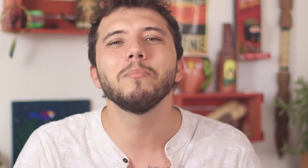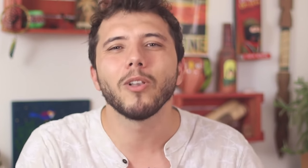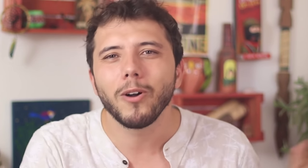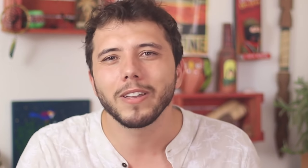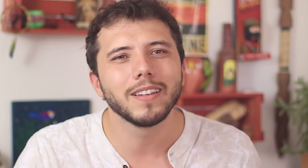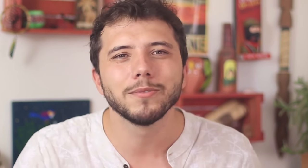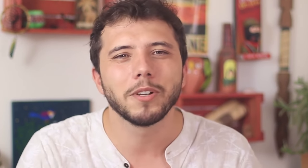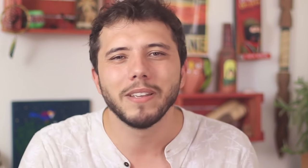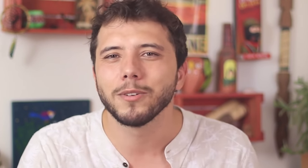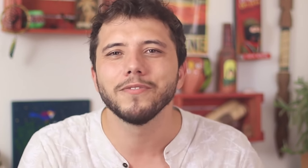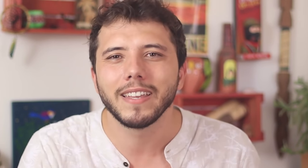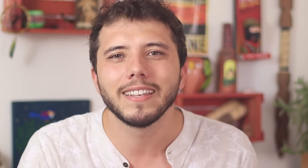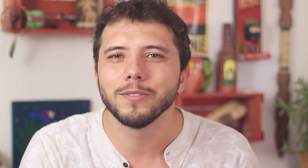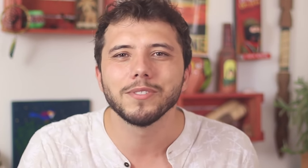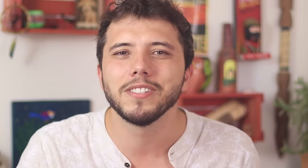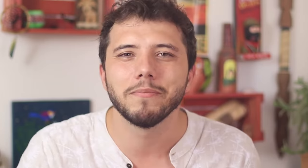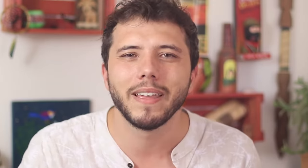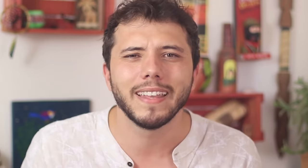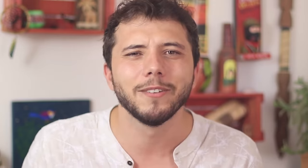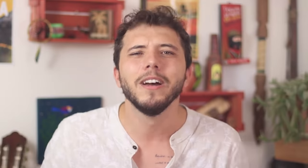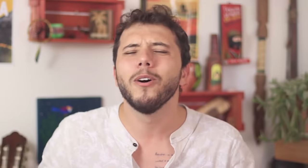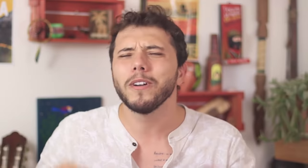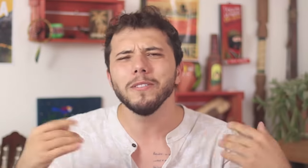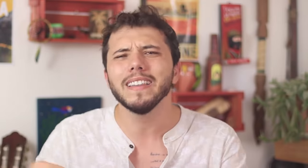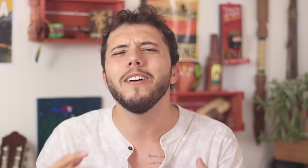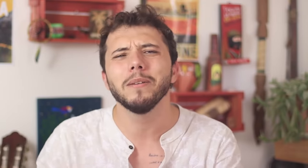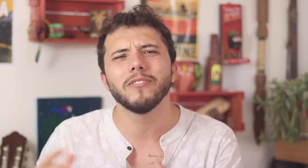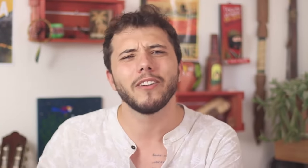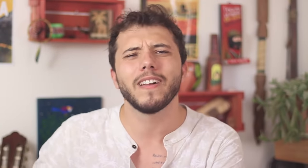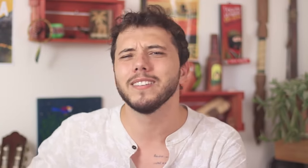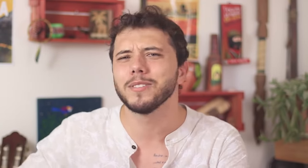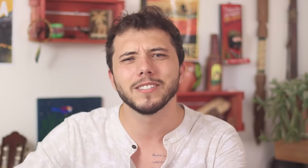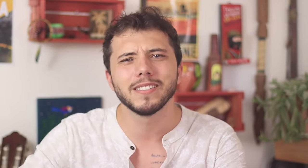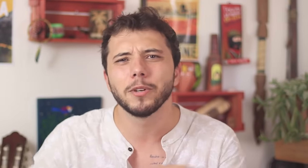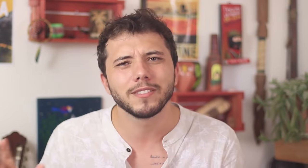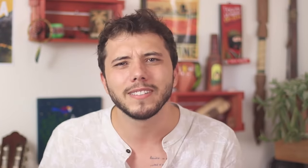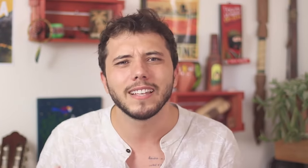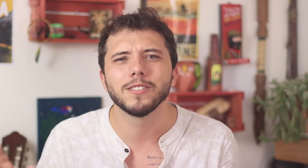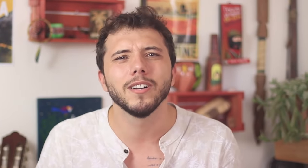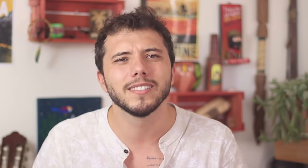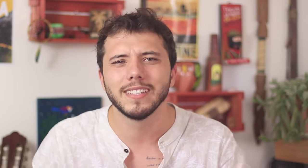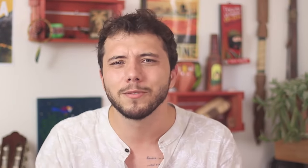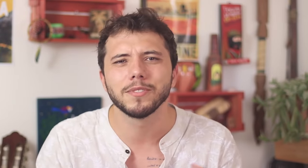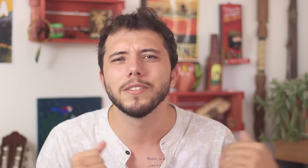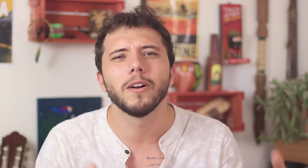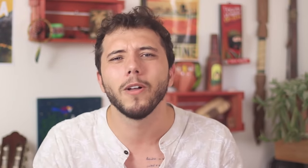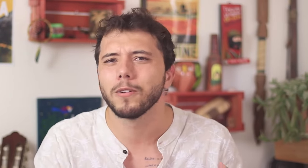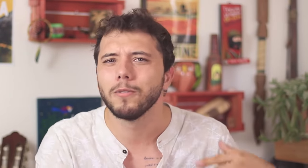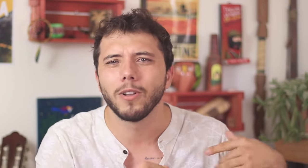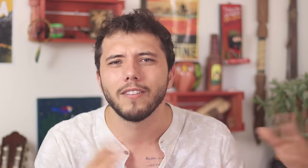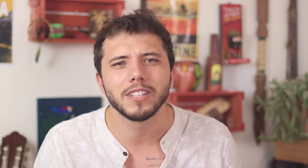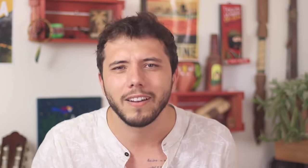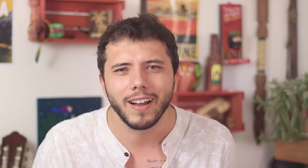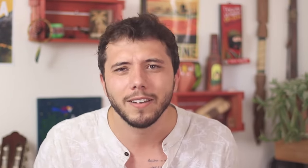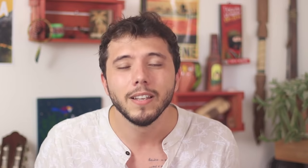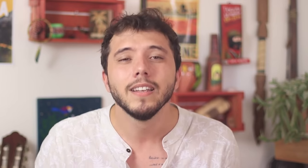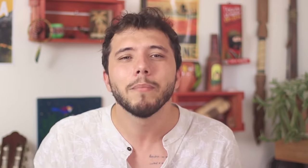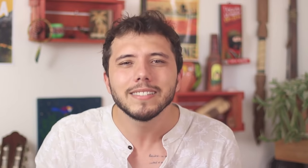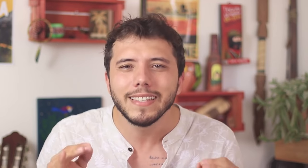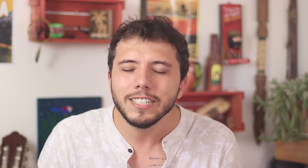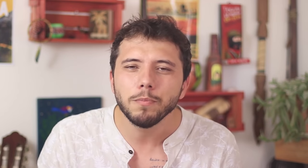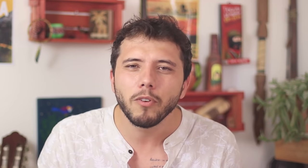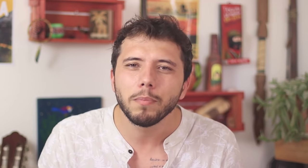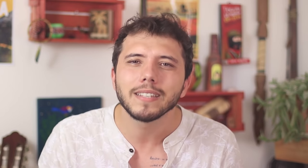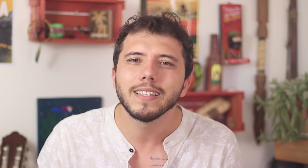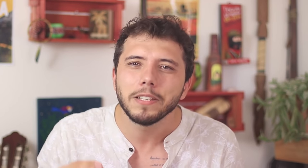as redes sociais sei lá queria um blog com seu mentor de fake news estive bem não houve um canal aí para ficar falando suas teorias fantasiosos aí com seu ideólogo olavo de